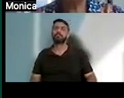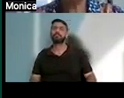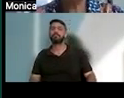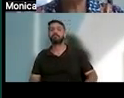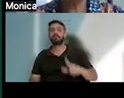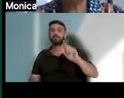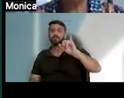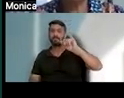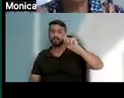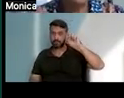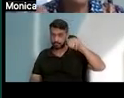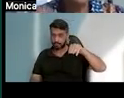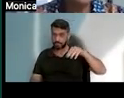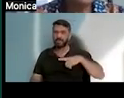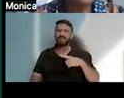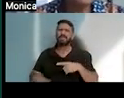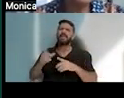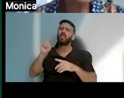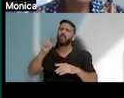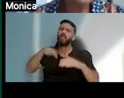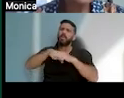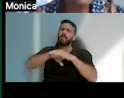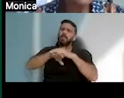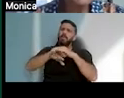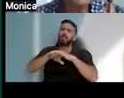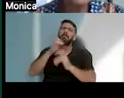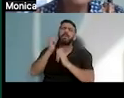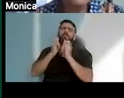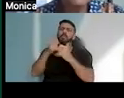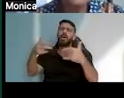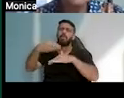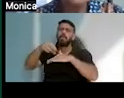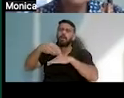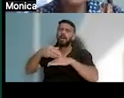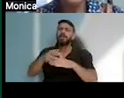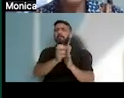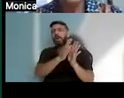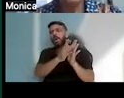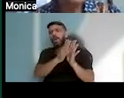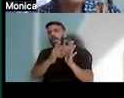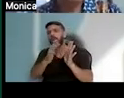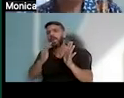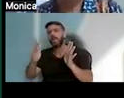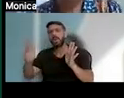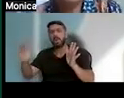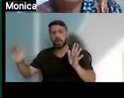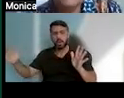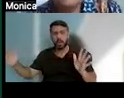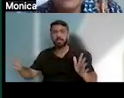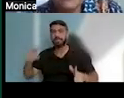um repositório enorme, que tem mais de 75.000 peças biológicas, que é